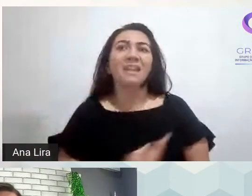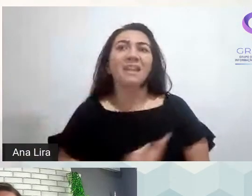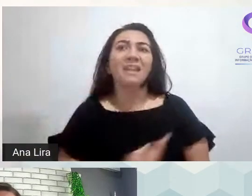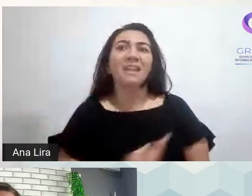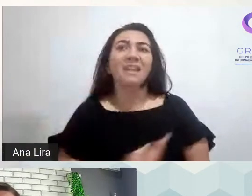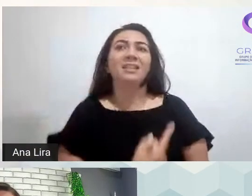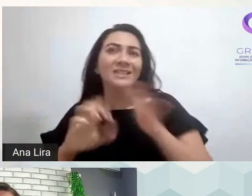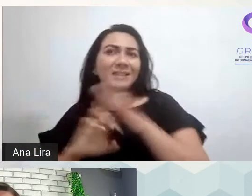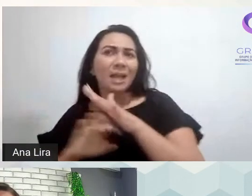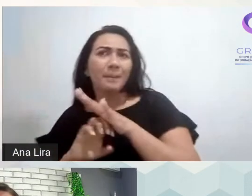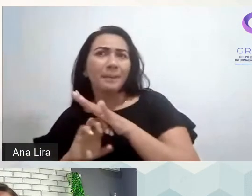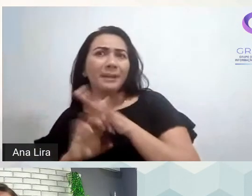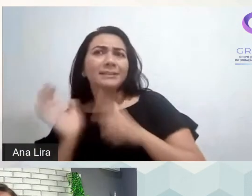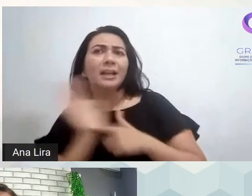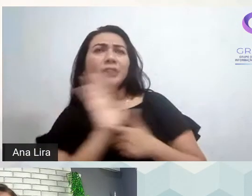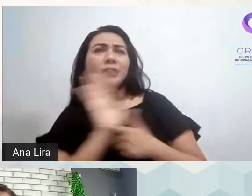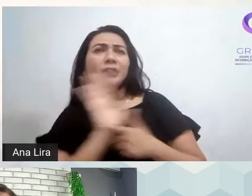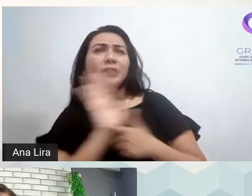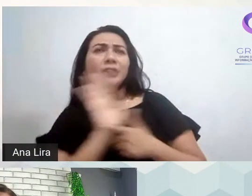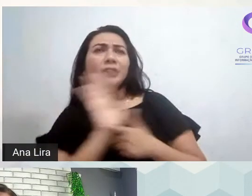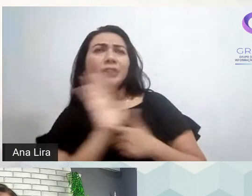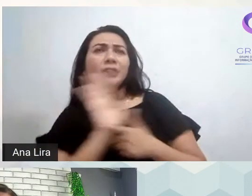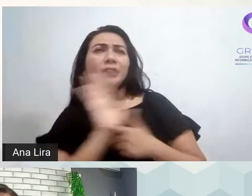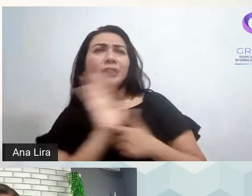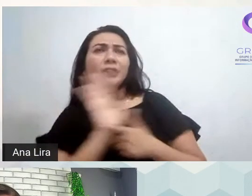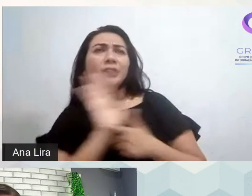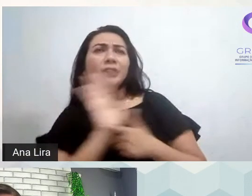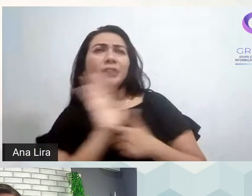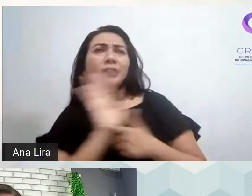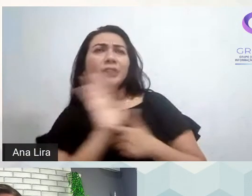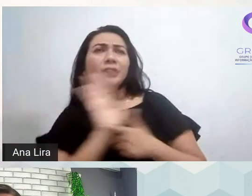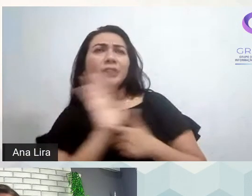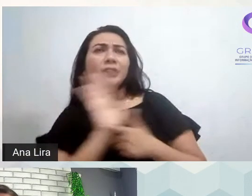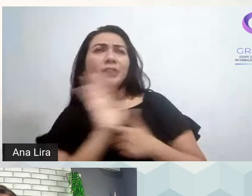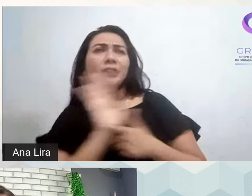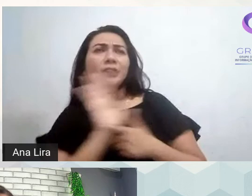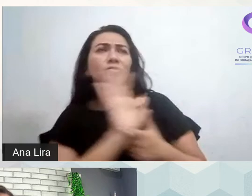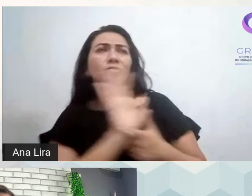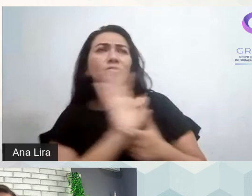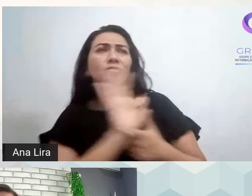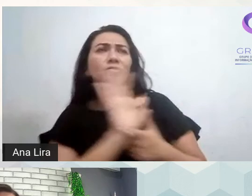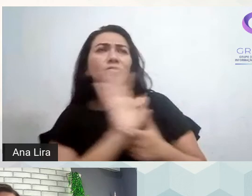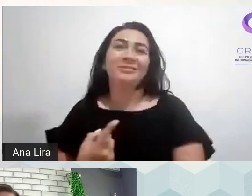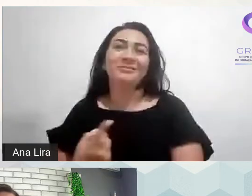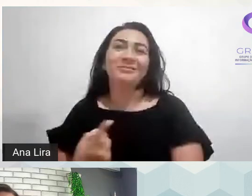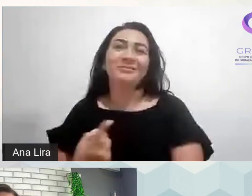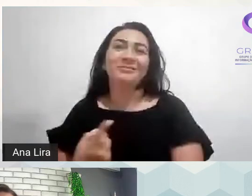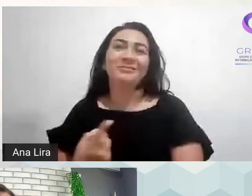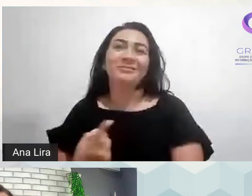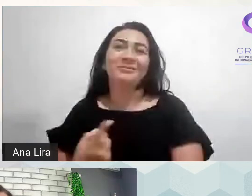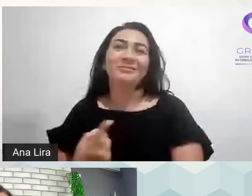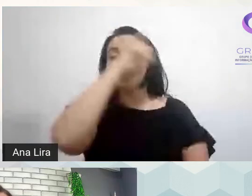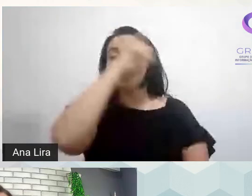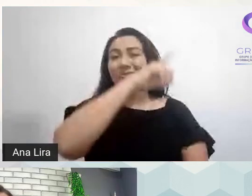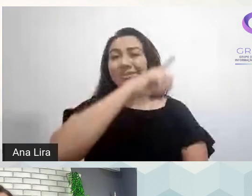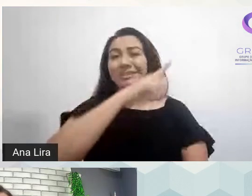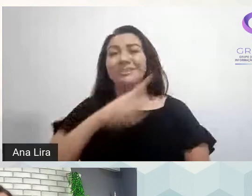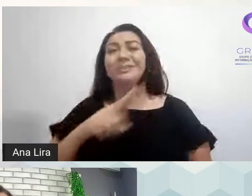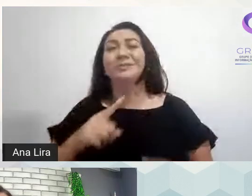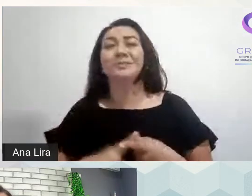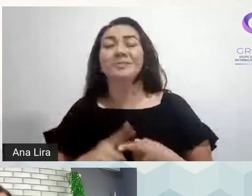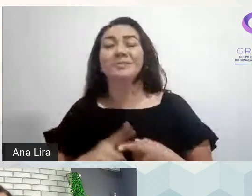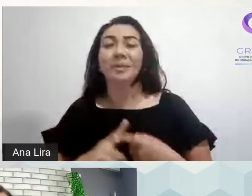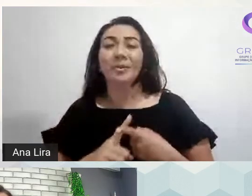insegurança na hora de você fazer o cadastramento do projeto. Eu acho que essa é uma etapa que eu confesso para vocês que eu fico, assim, até um